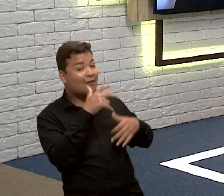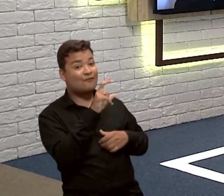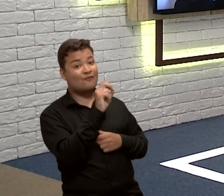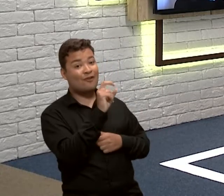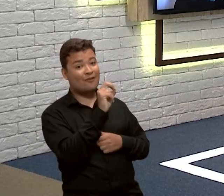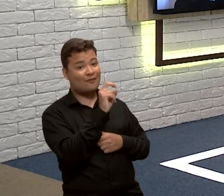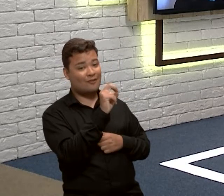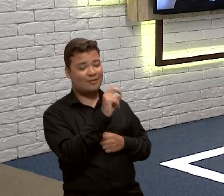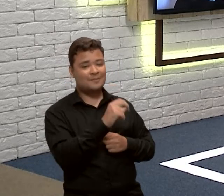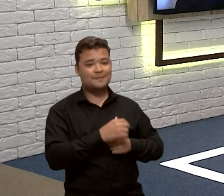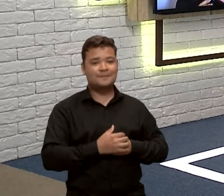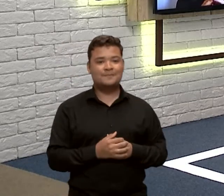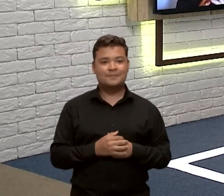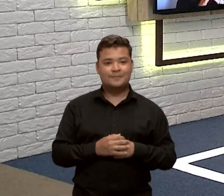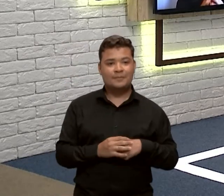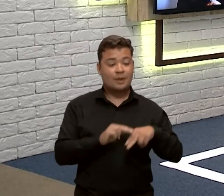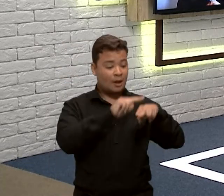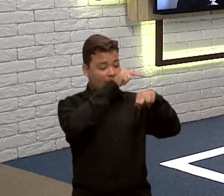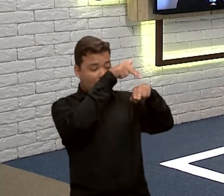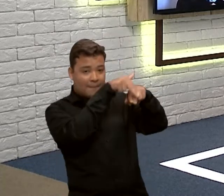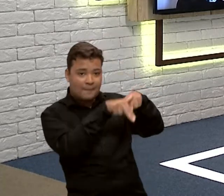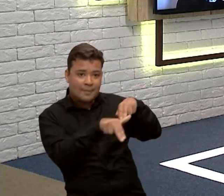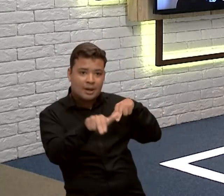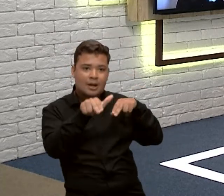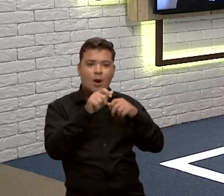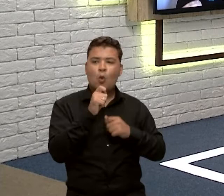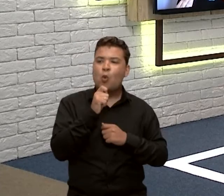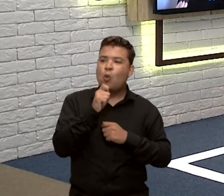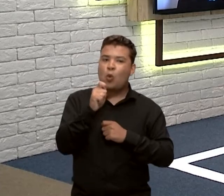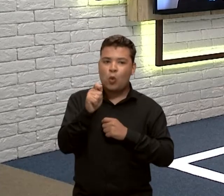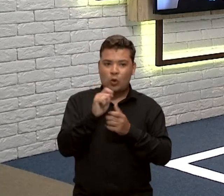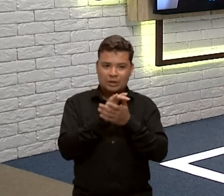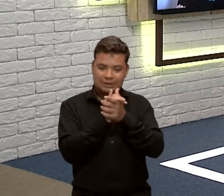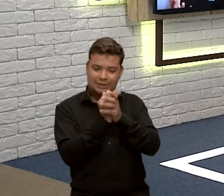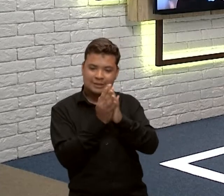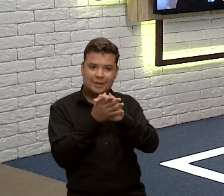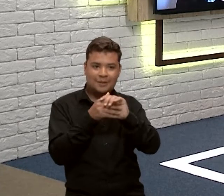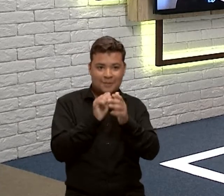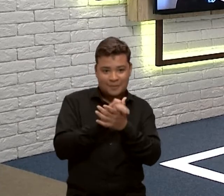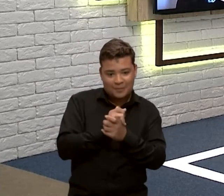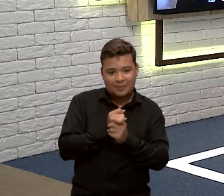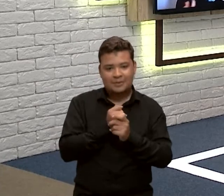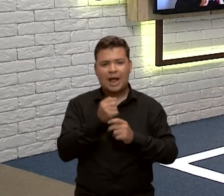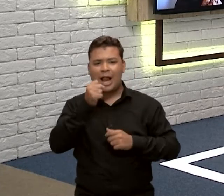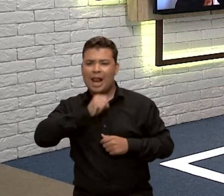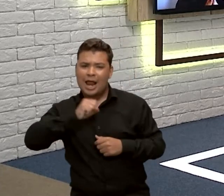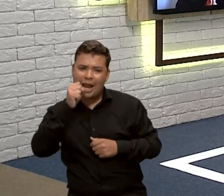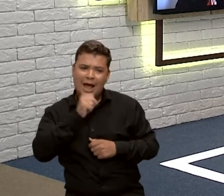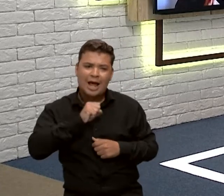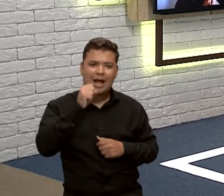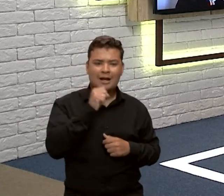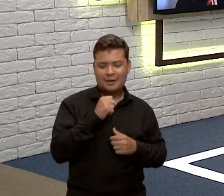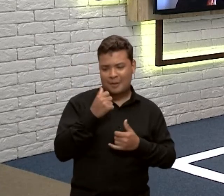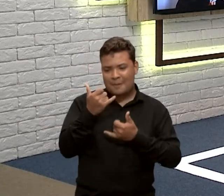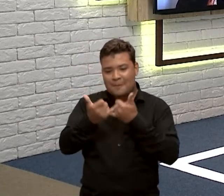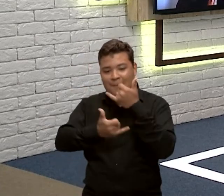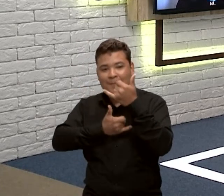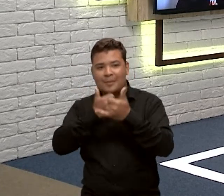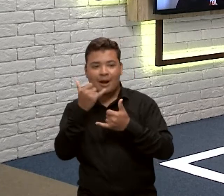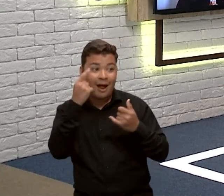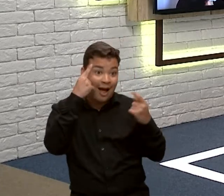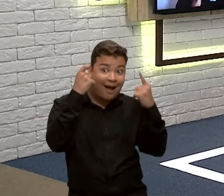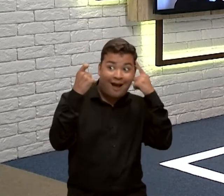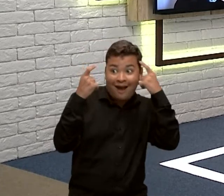Descer do escorregador, fazer bolha de sabão, sorvete se faz calor, brincar de